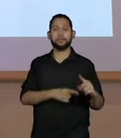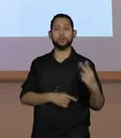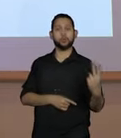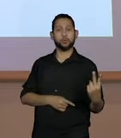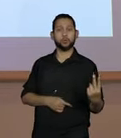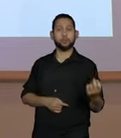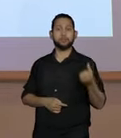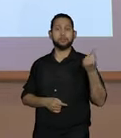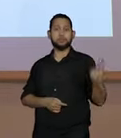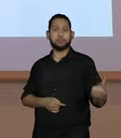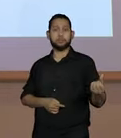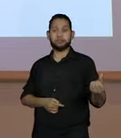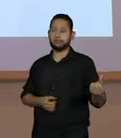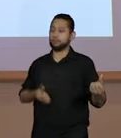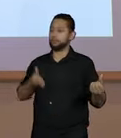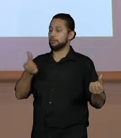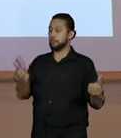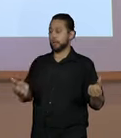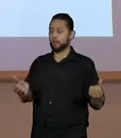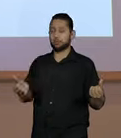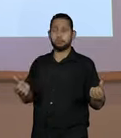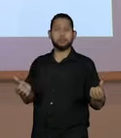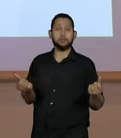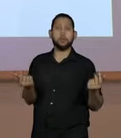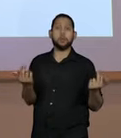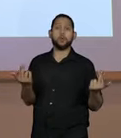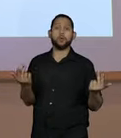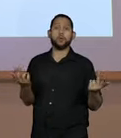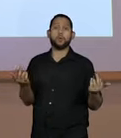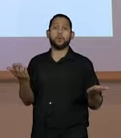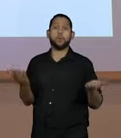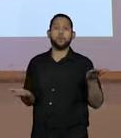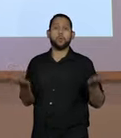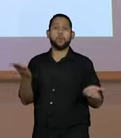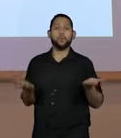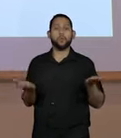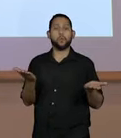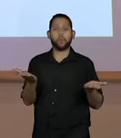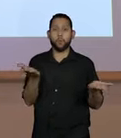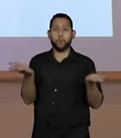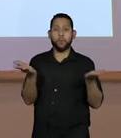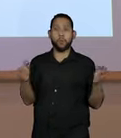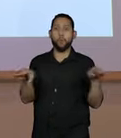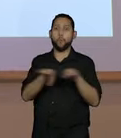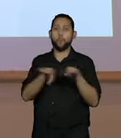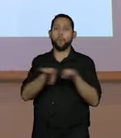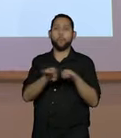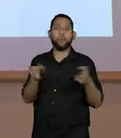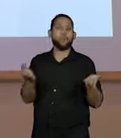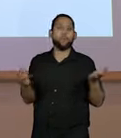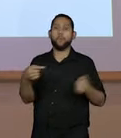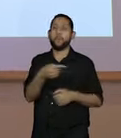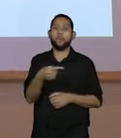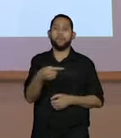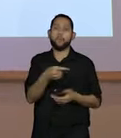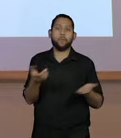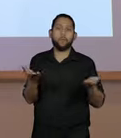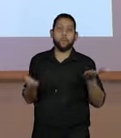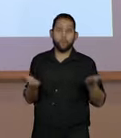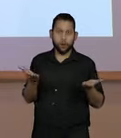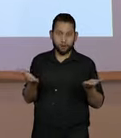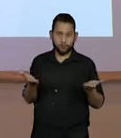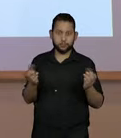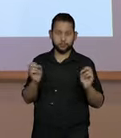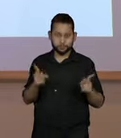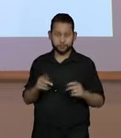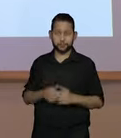3 multiplica a quantidade de hidrogênio, então eu fiquei com 6 hidrogênios do lado dos produtos.